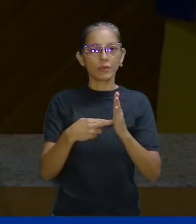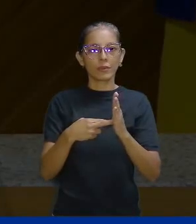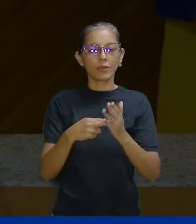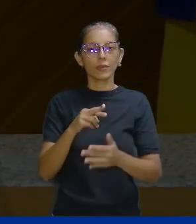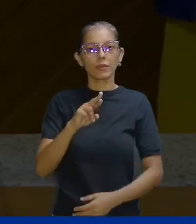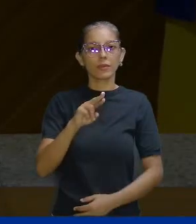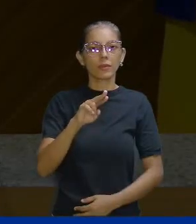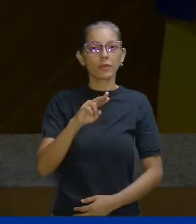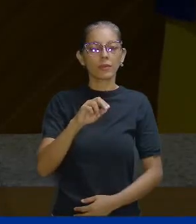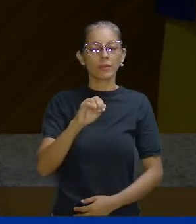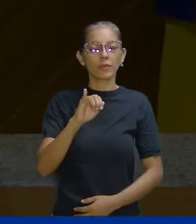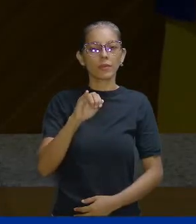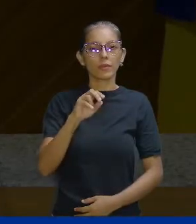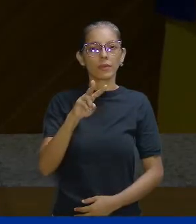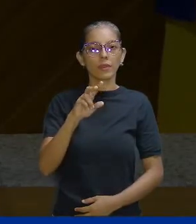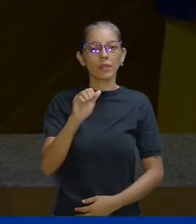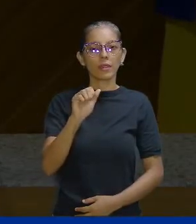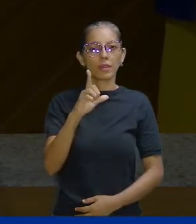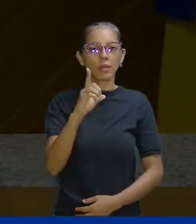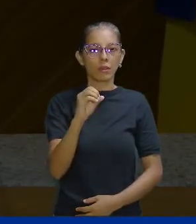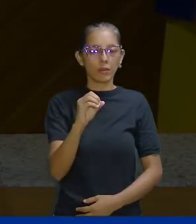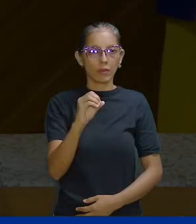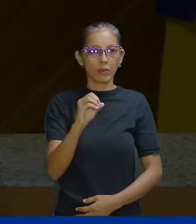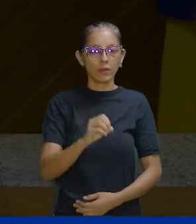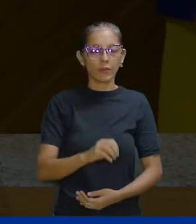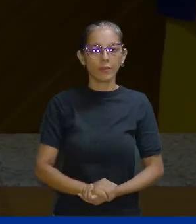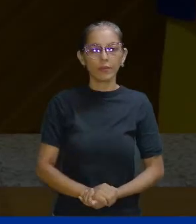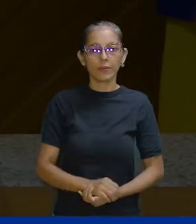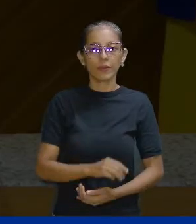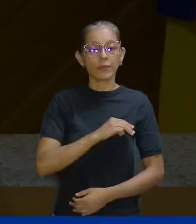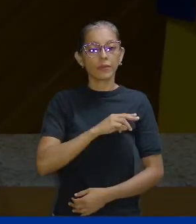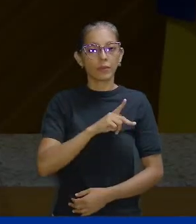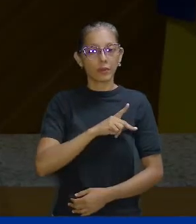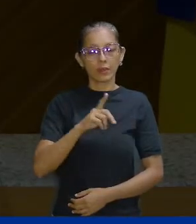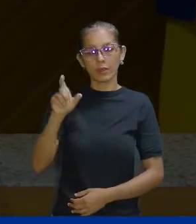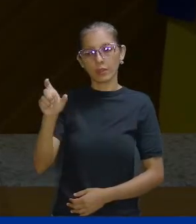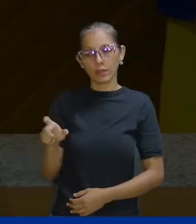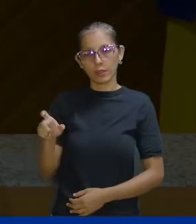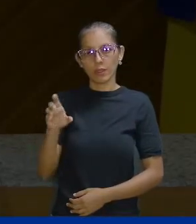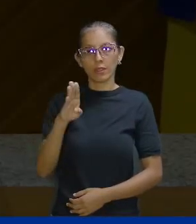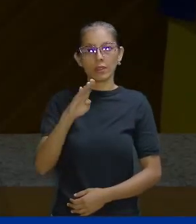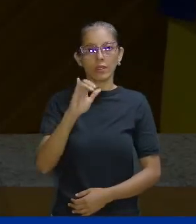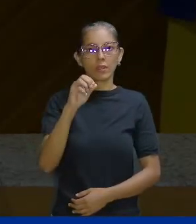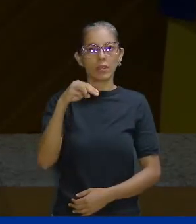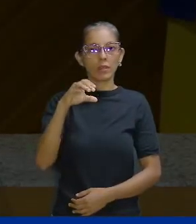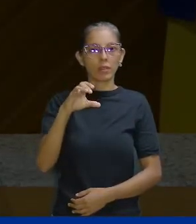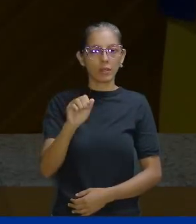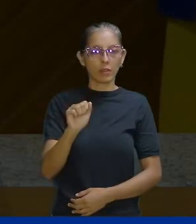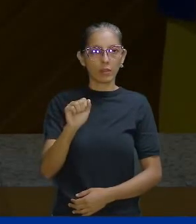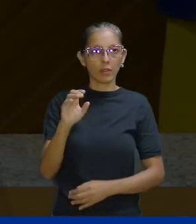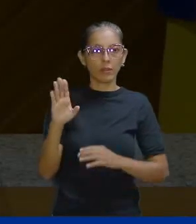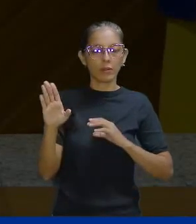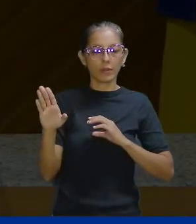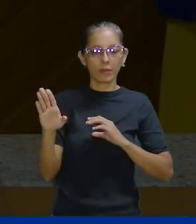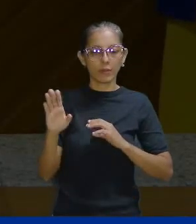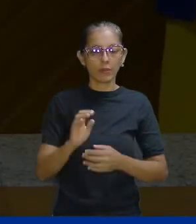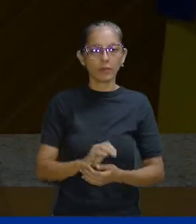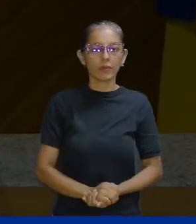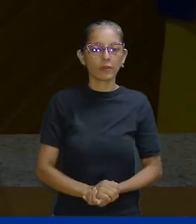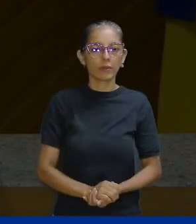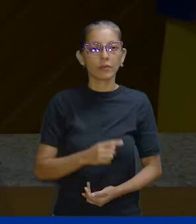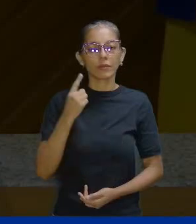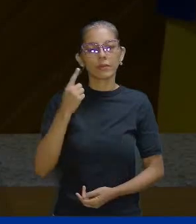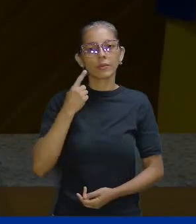Valente, corrente Ministério Público Eleitoral, corrida Bianca dos Passos Gurjão,